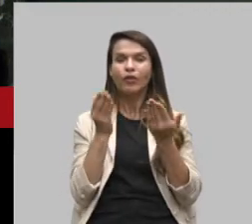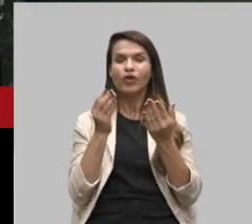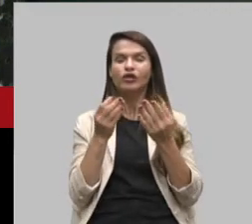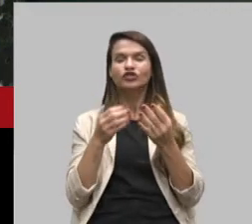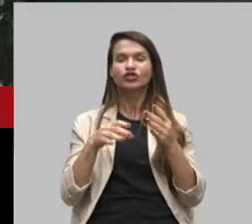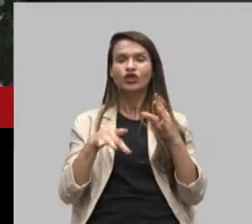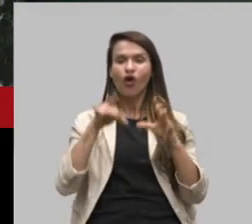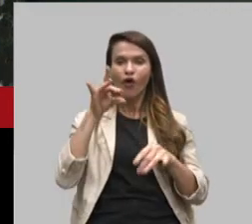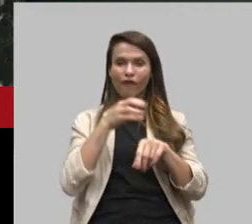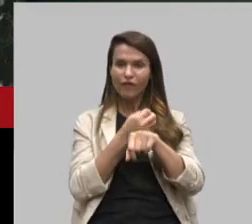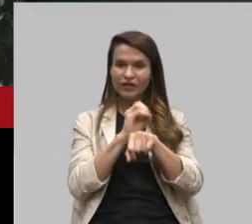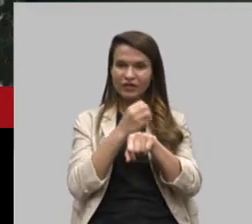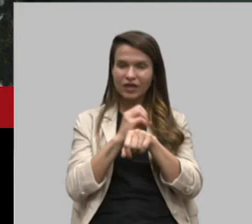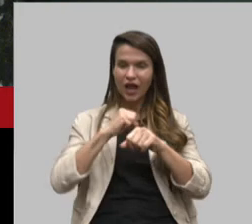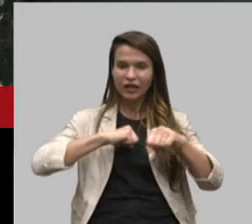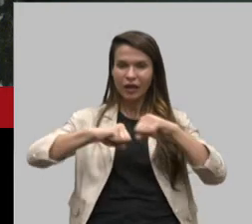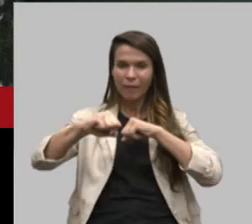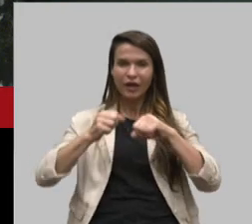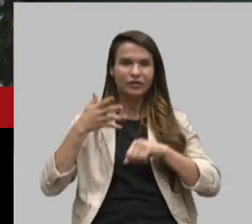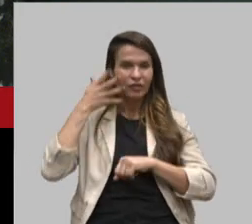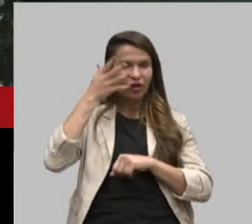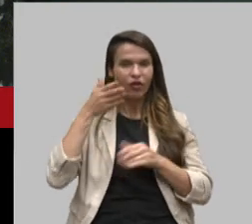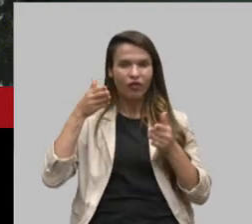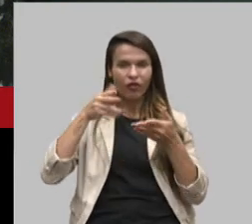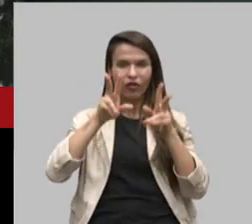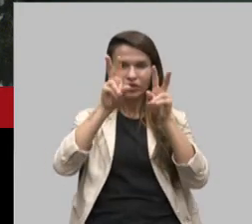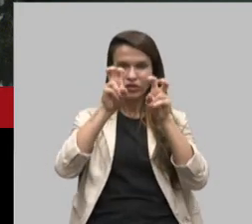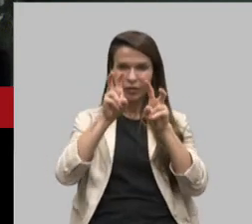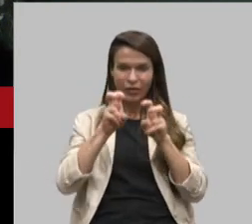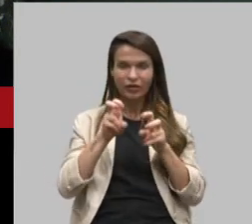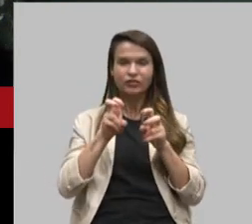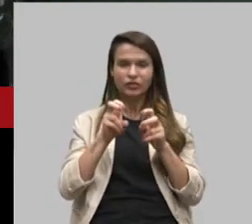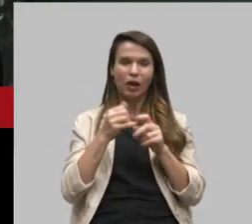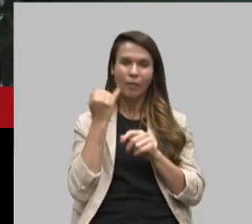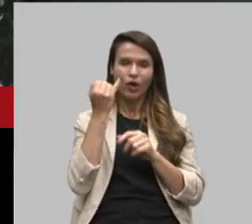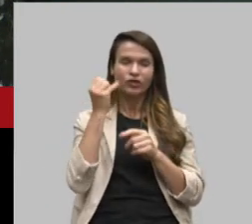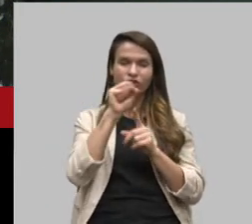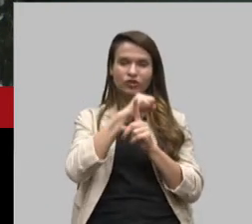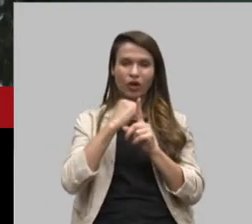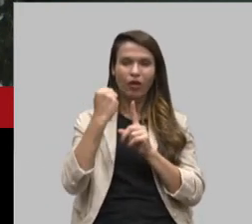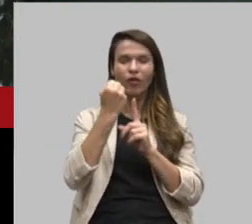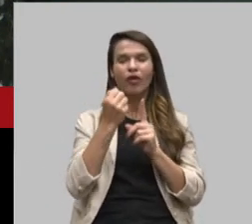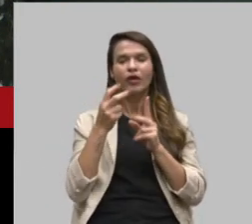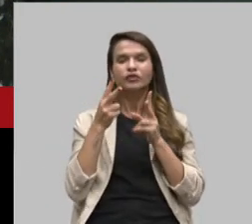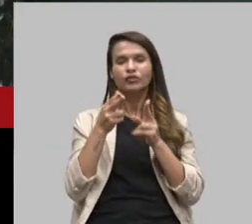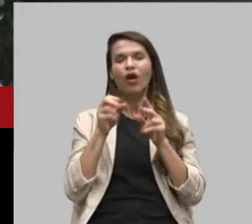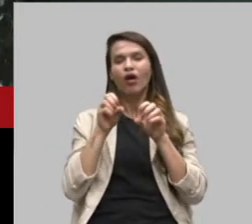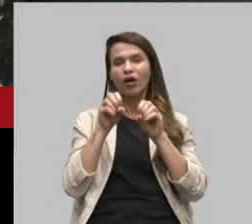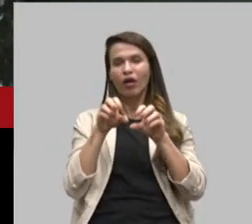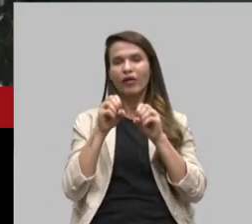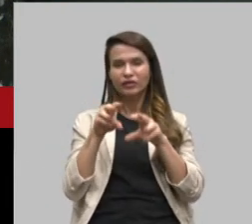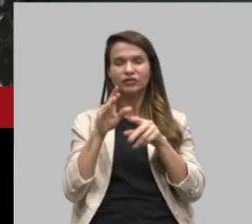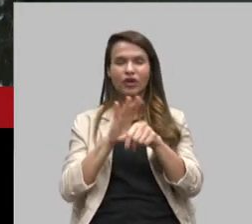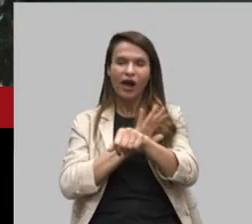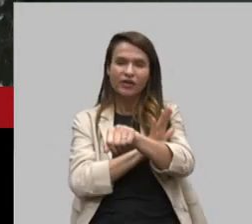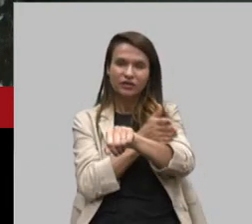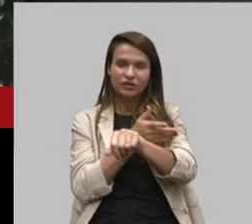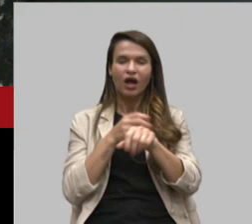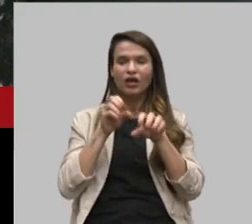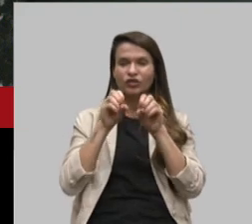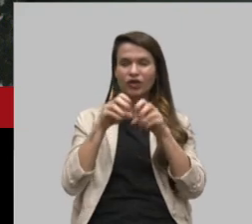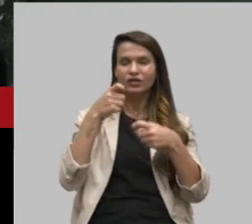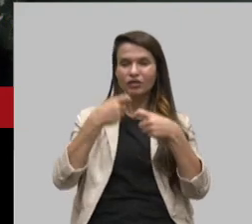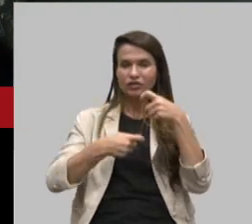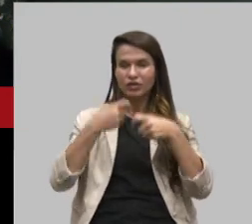palestras que abordem temáticas de relevância social como educação antirracista educação sexual e